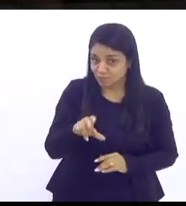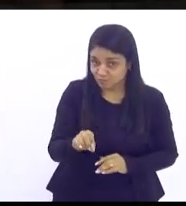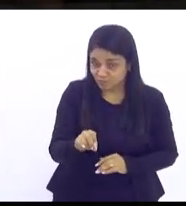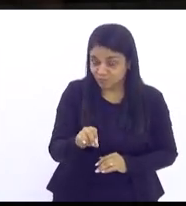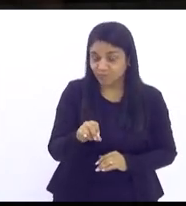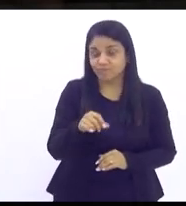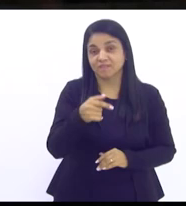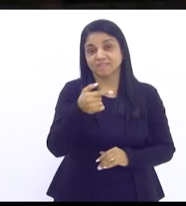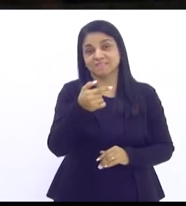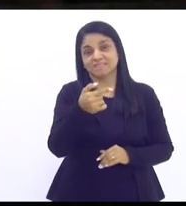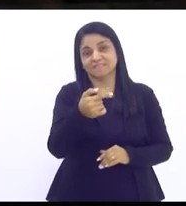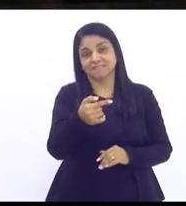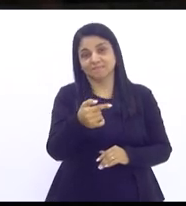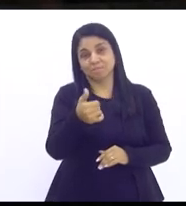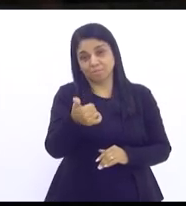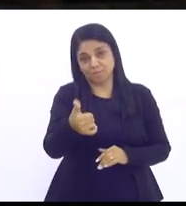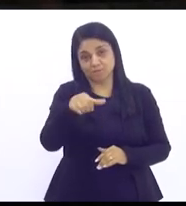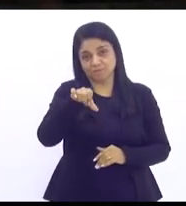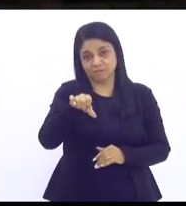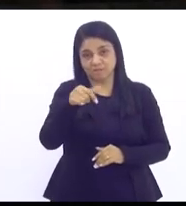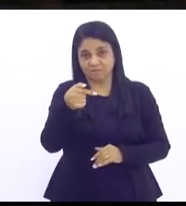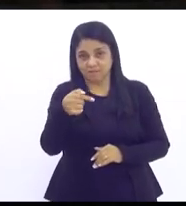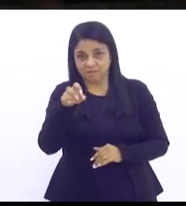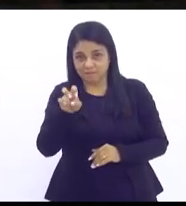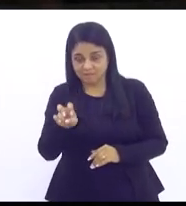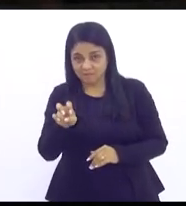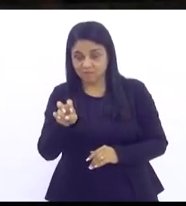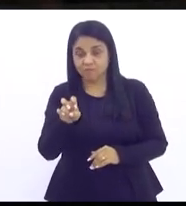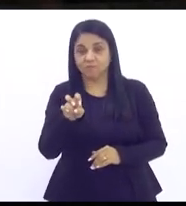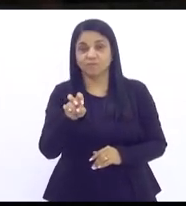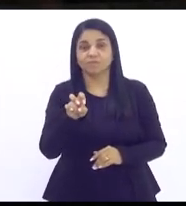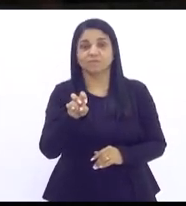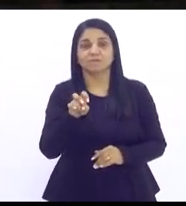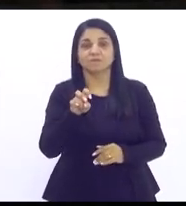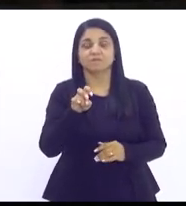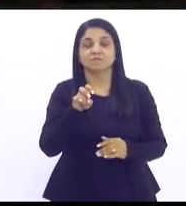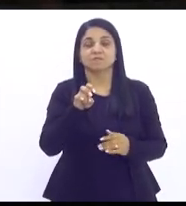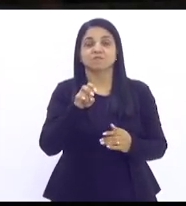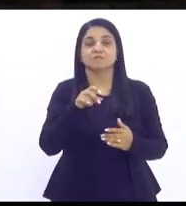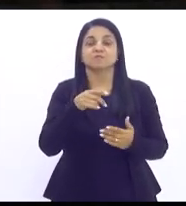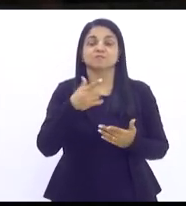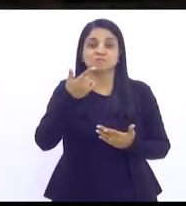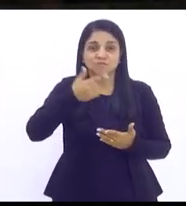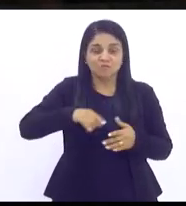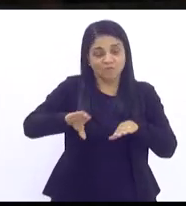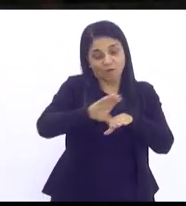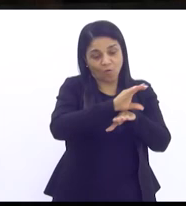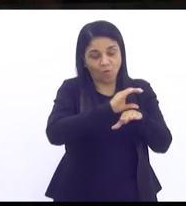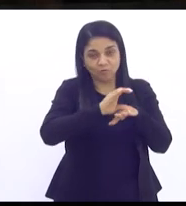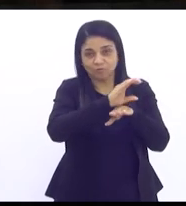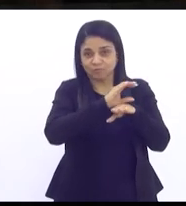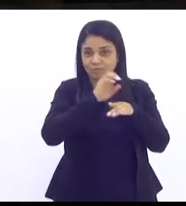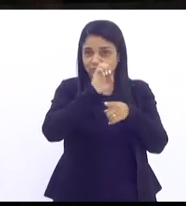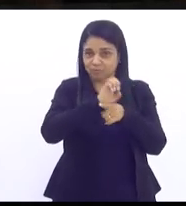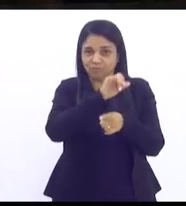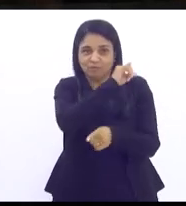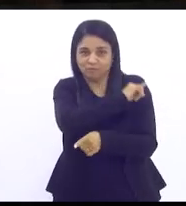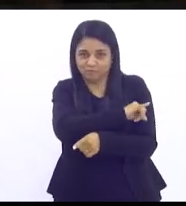de 75, foi editada a nova Constituição do Estado do Rio de